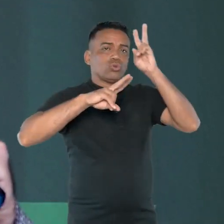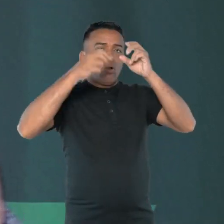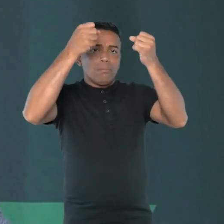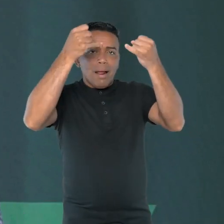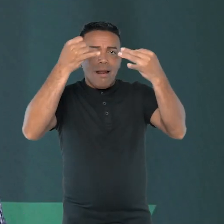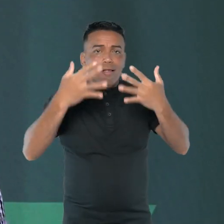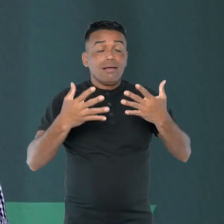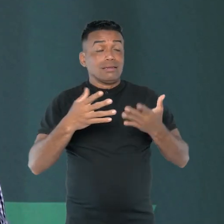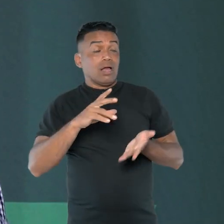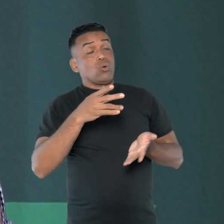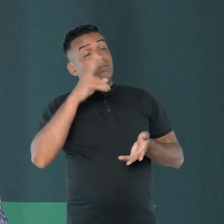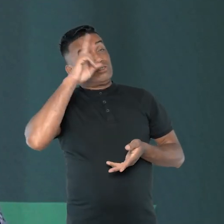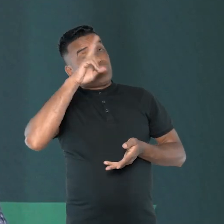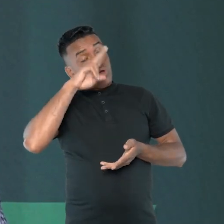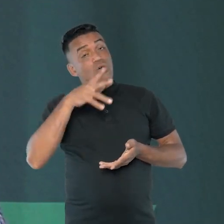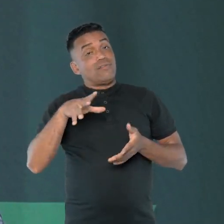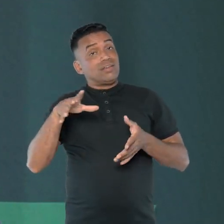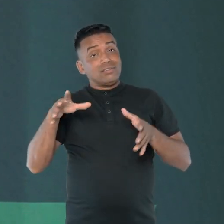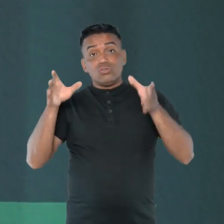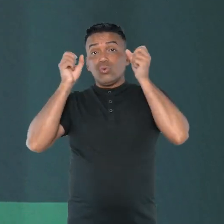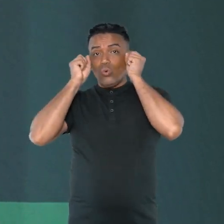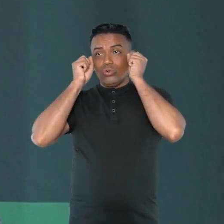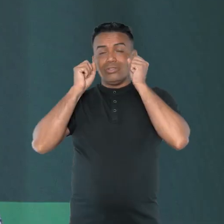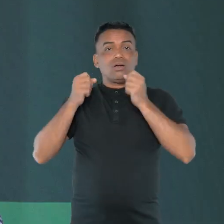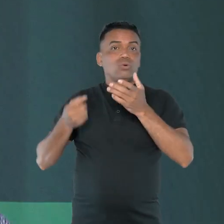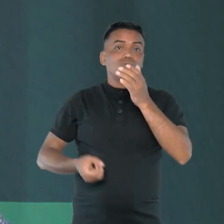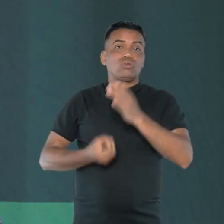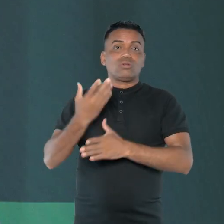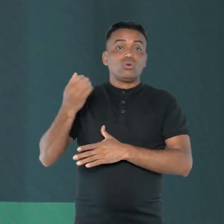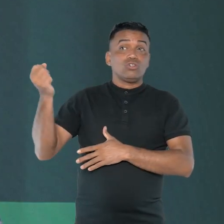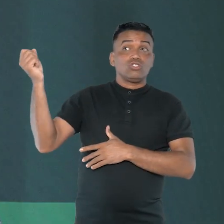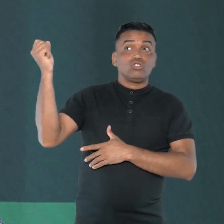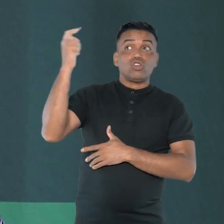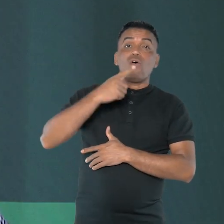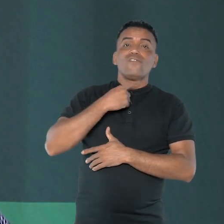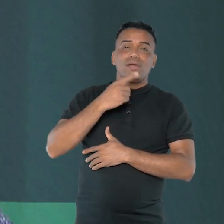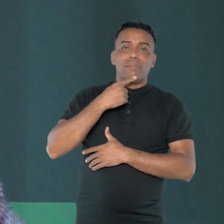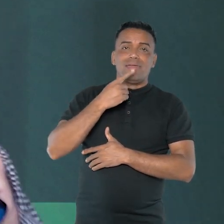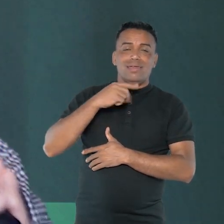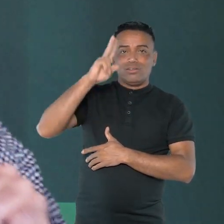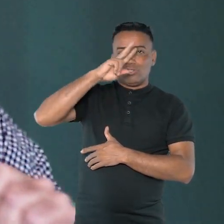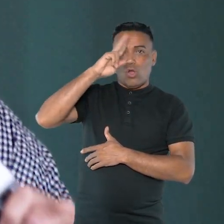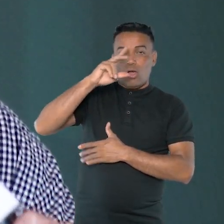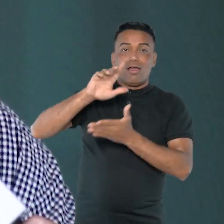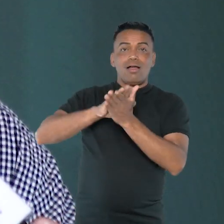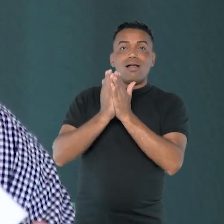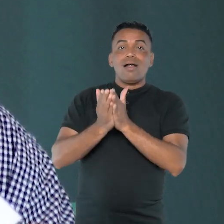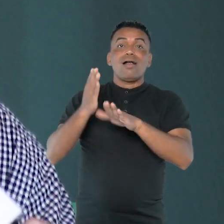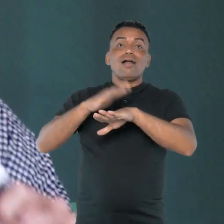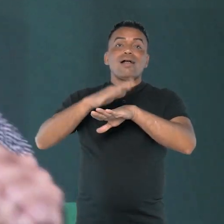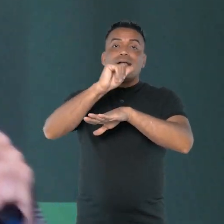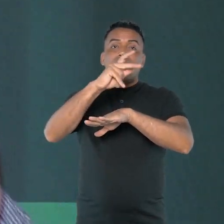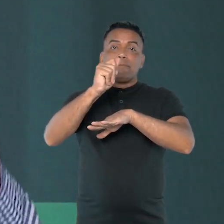essa história, por exemplo, aqui ele fez a escuta que chama Criaturas do Sol Vermelho. A gente até conseguiu reproduzir a capa do livro. Vai